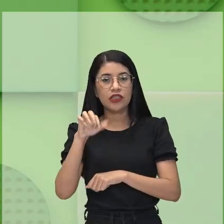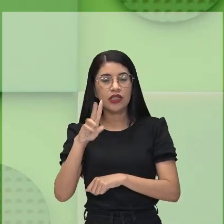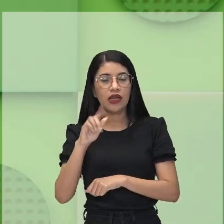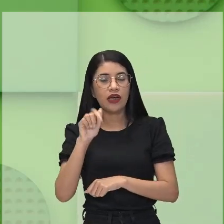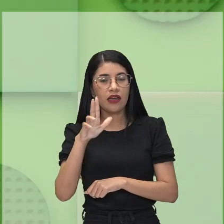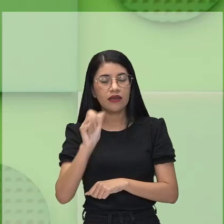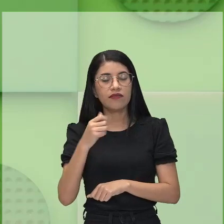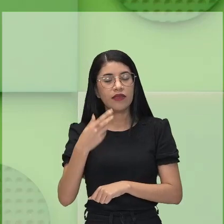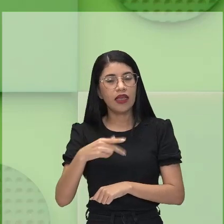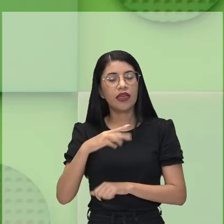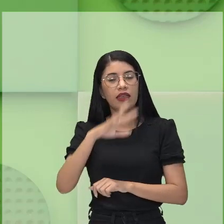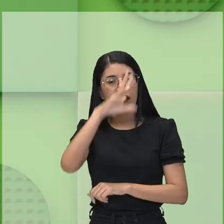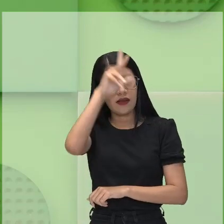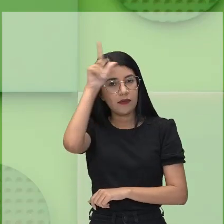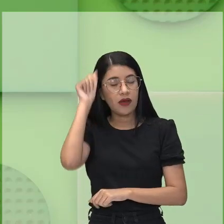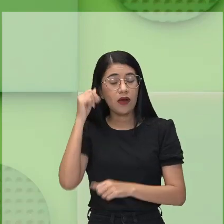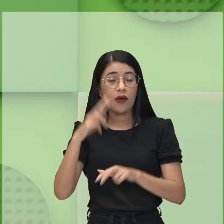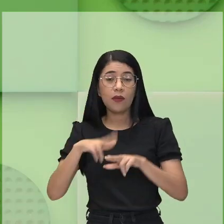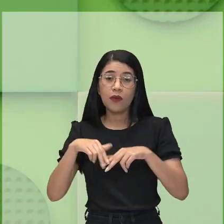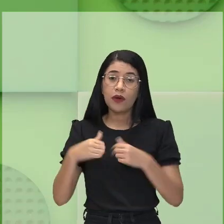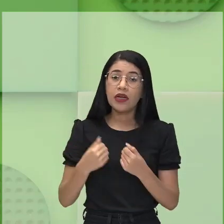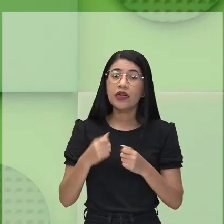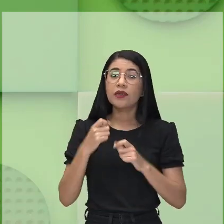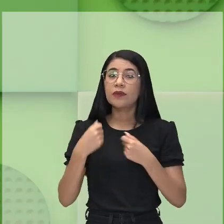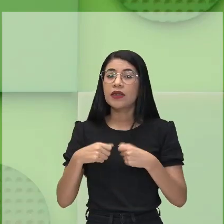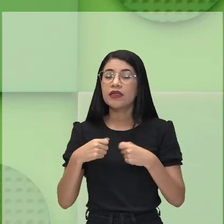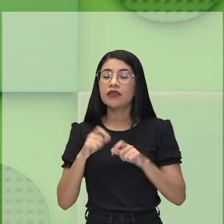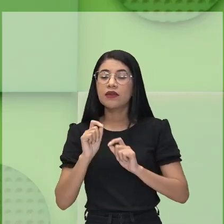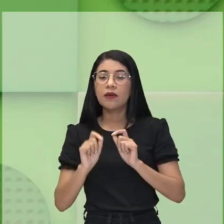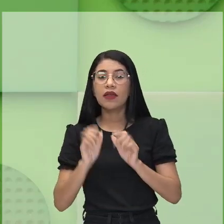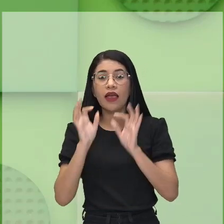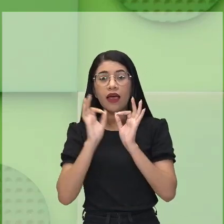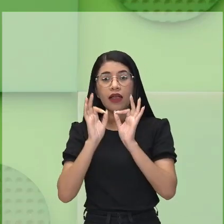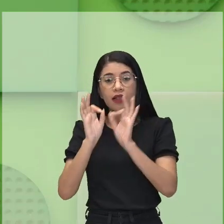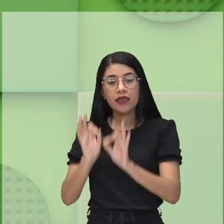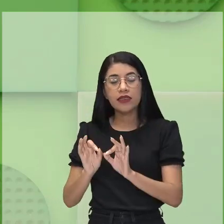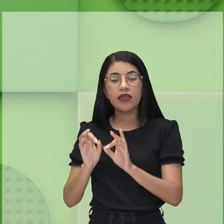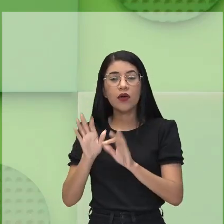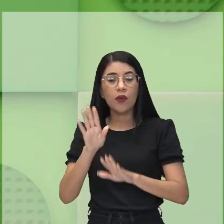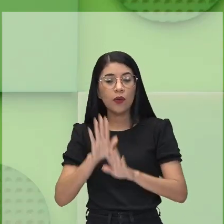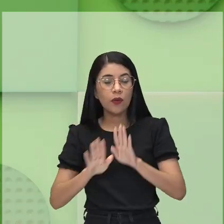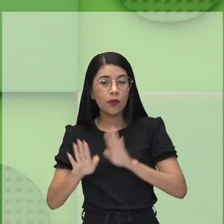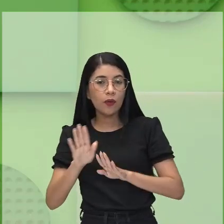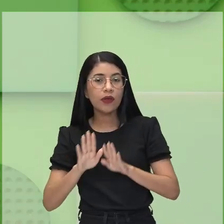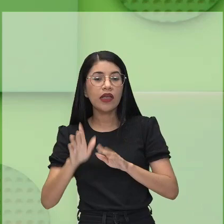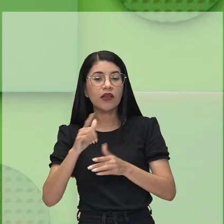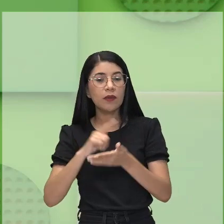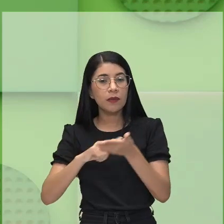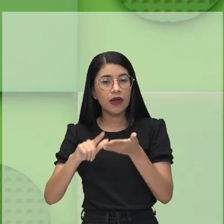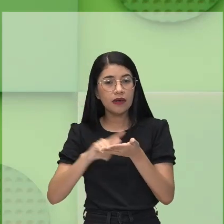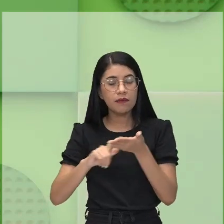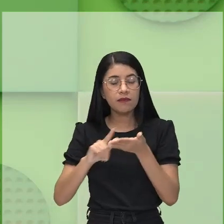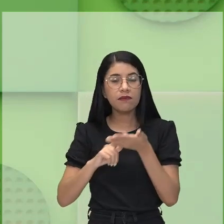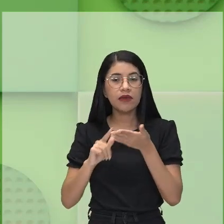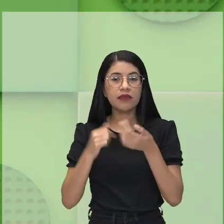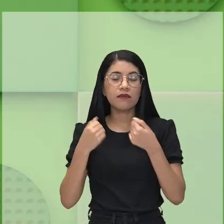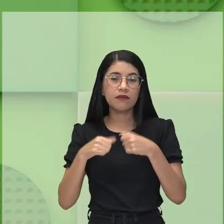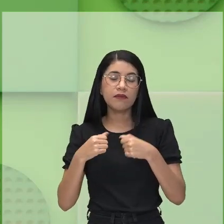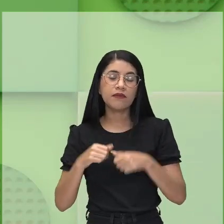isso que qualquer coisa que a gente for consumir precisa ser muito bem higienizada,